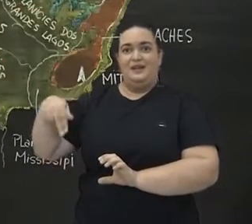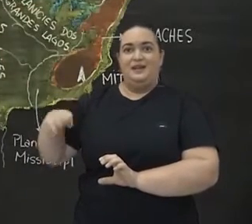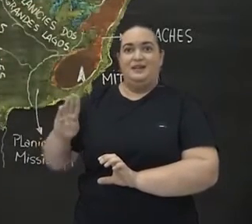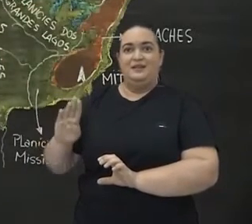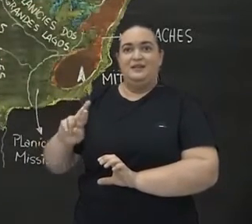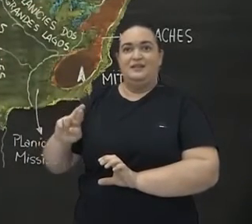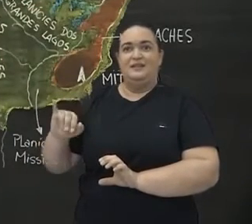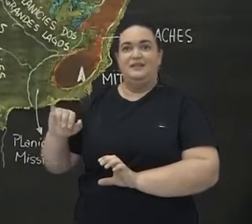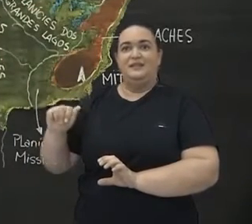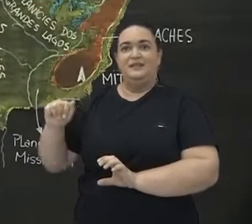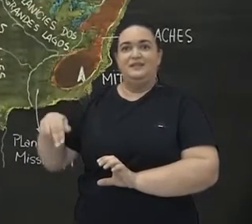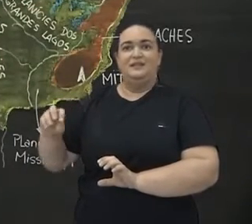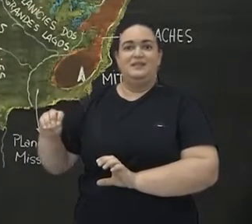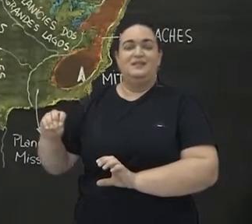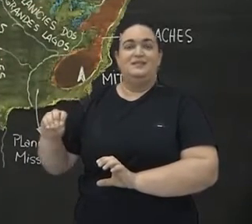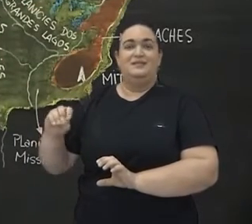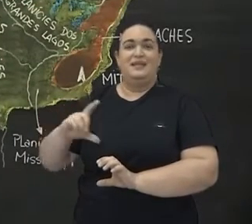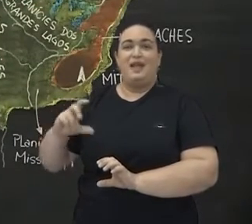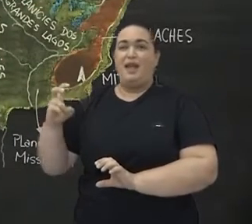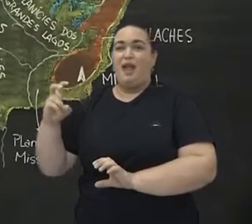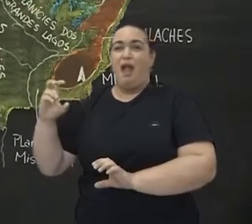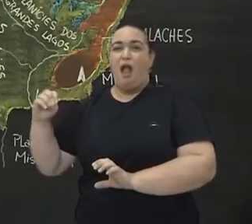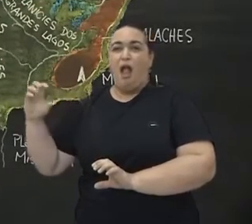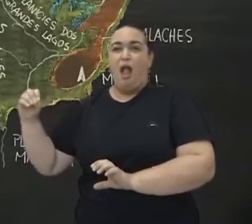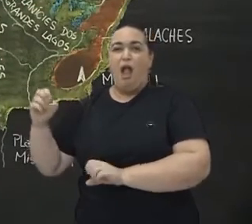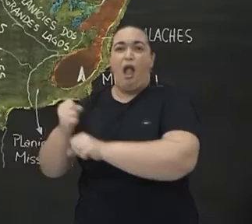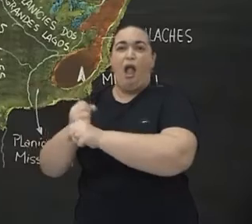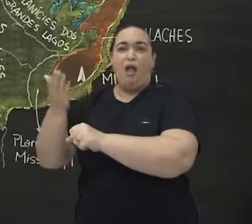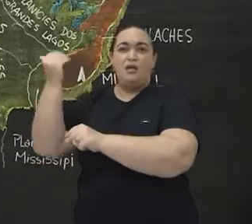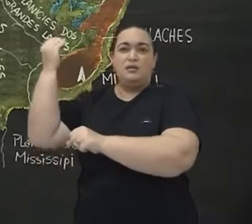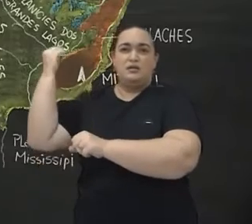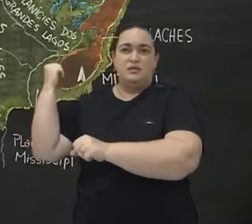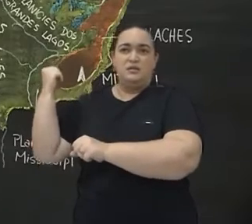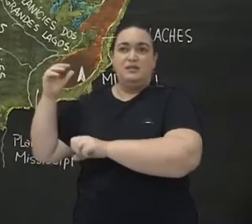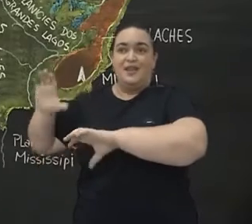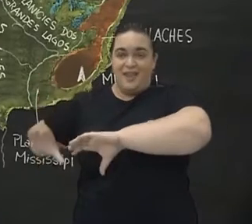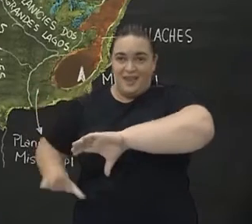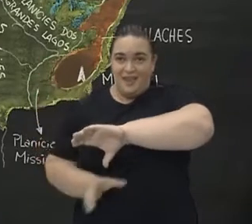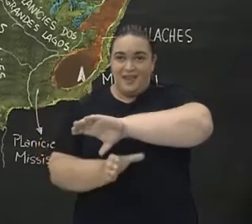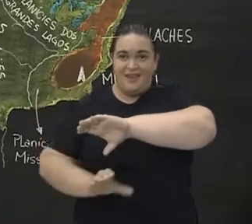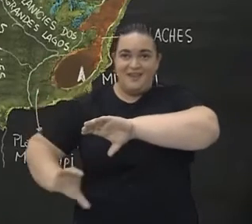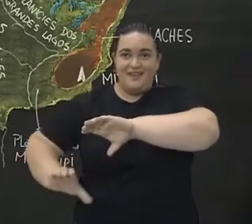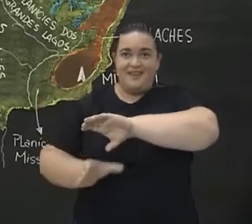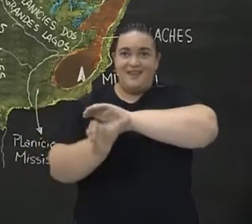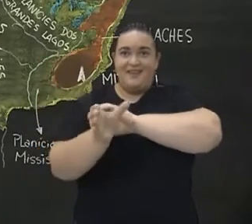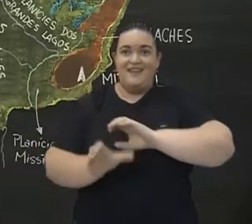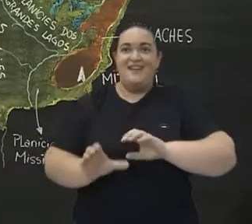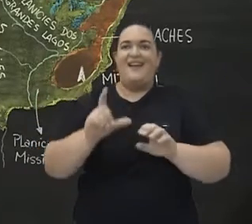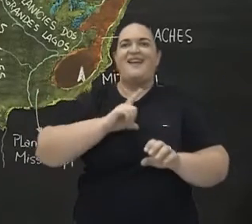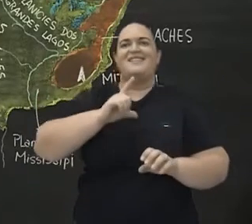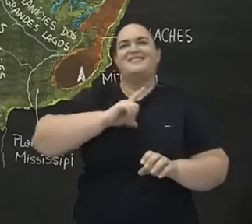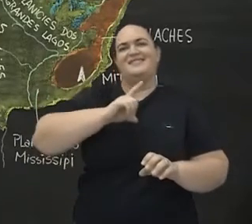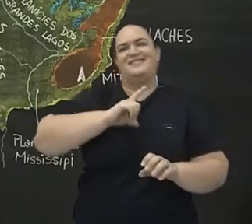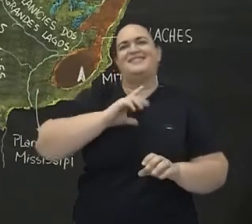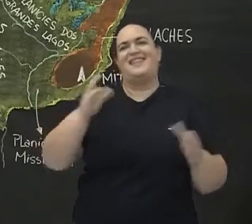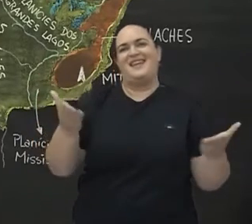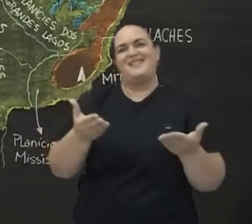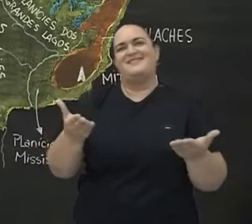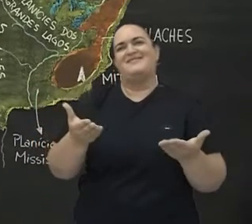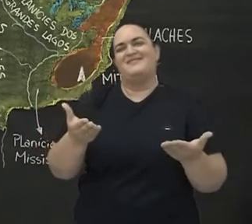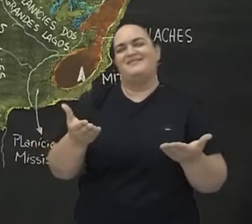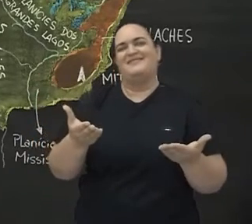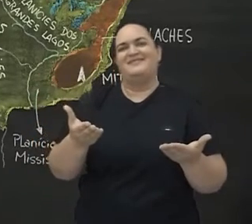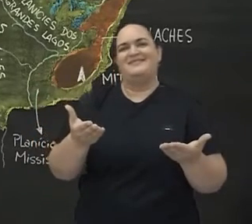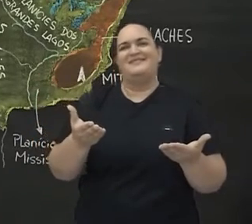milhões de anos atrás, e aqui nós temos o período terciário da última era geológica, que vivemos atualmente, inclusive,